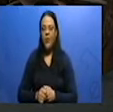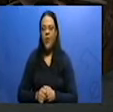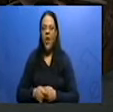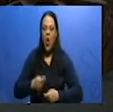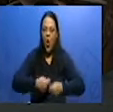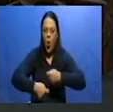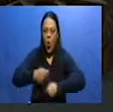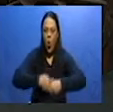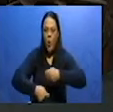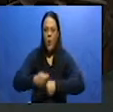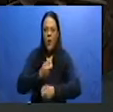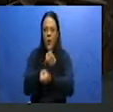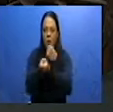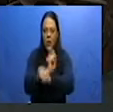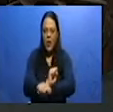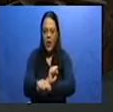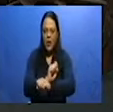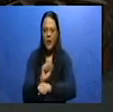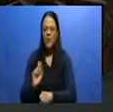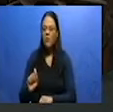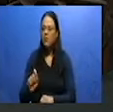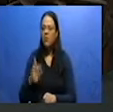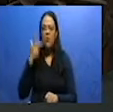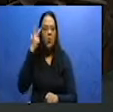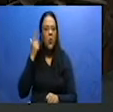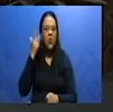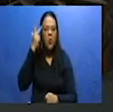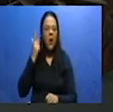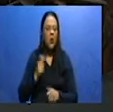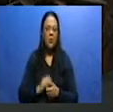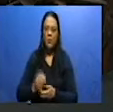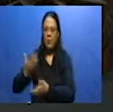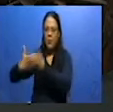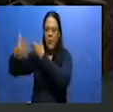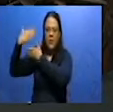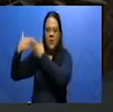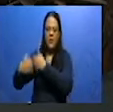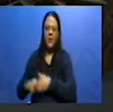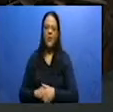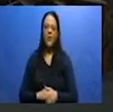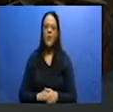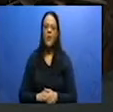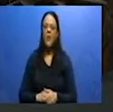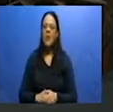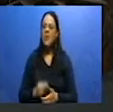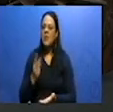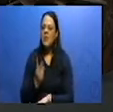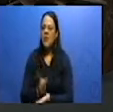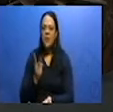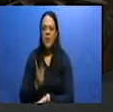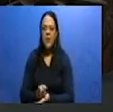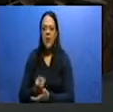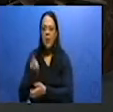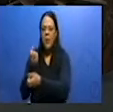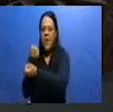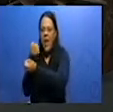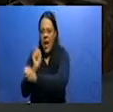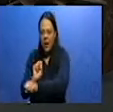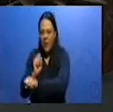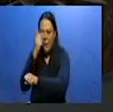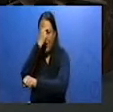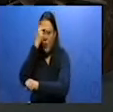de escravo entre africanos já era comum nessa época e praticado há anos, séculos,